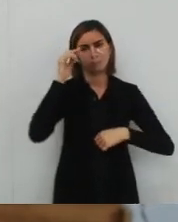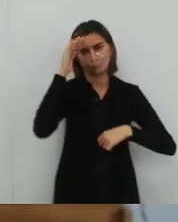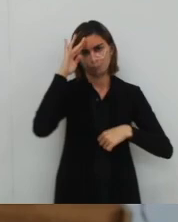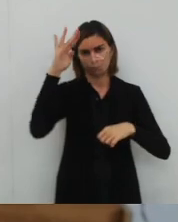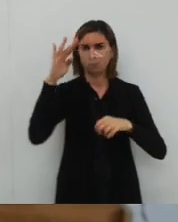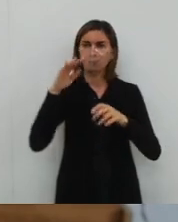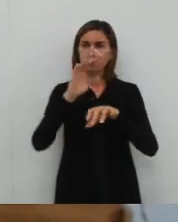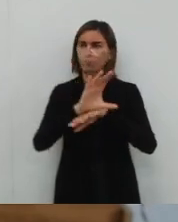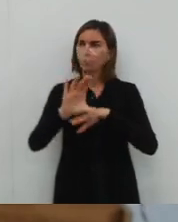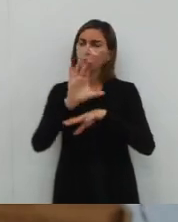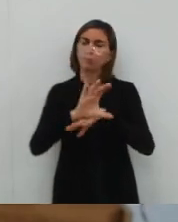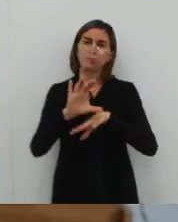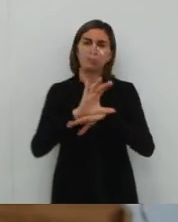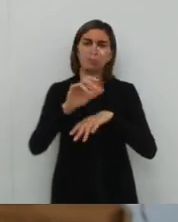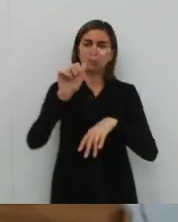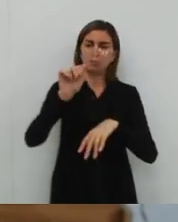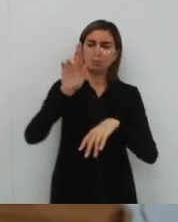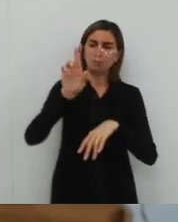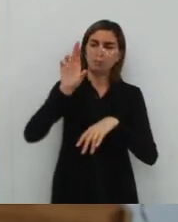cursos de